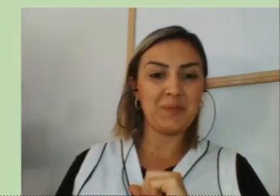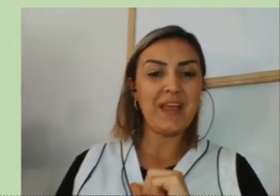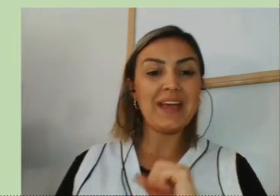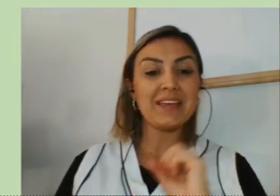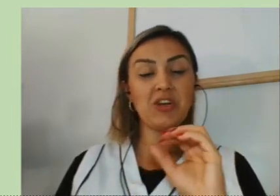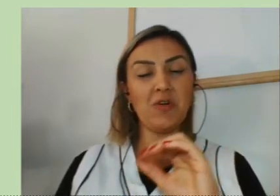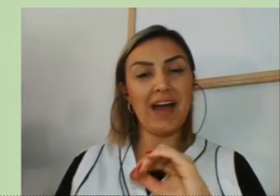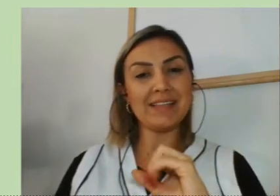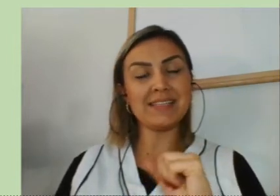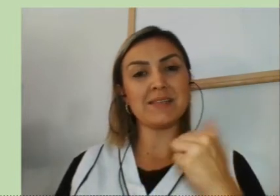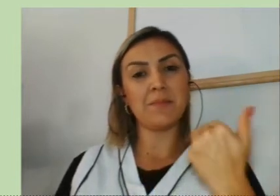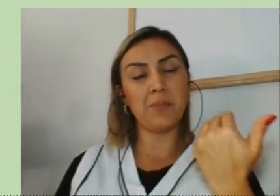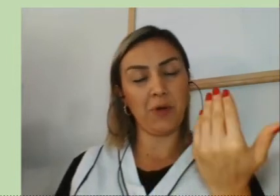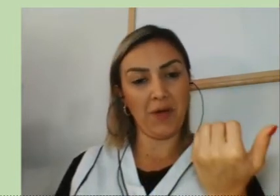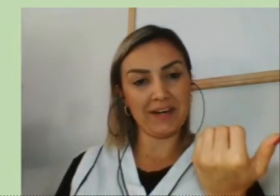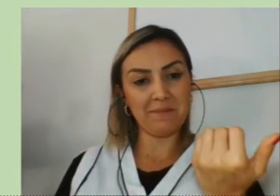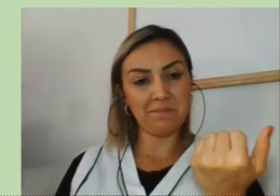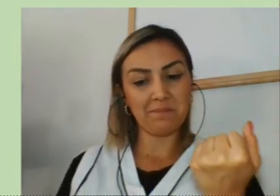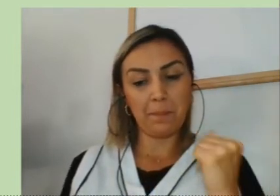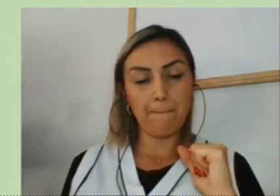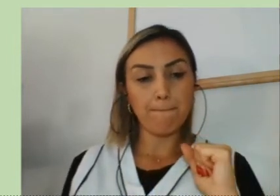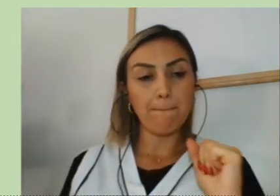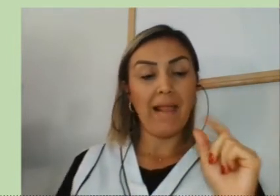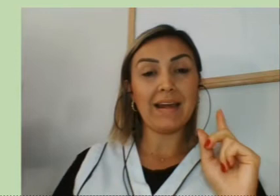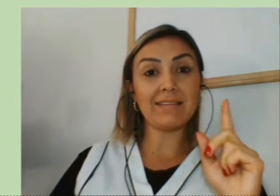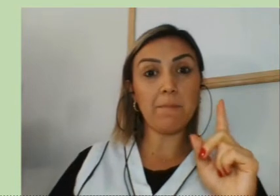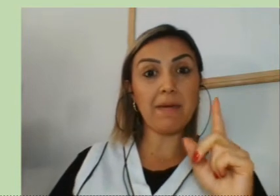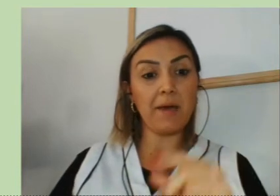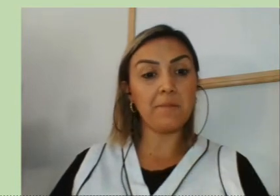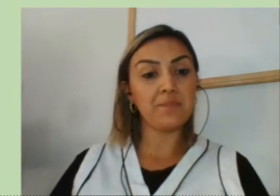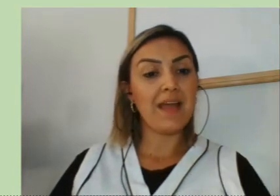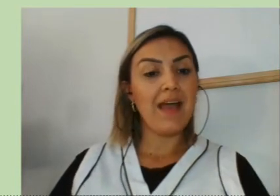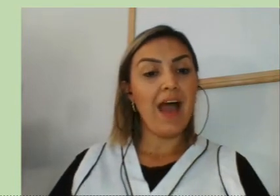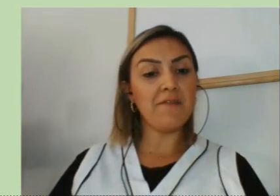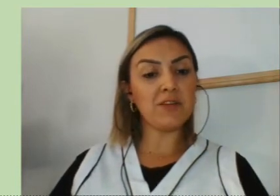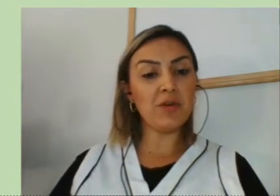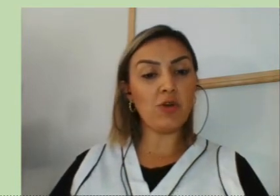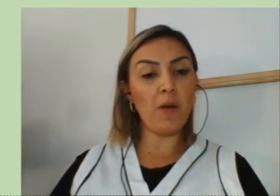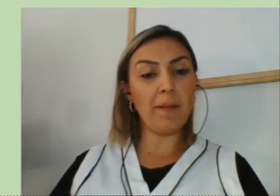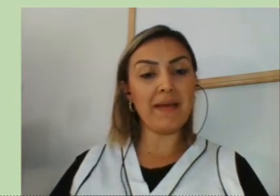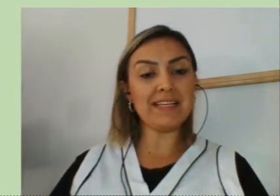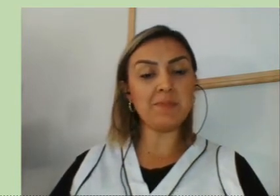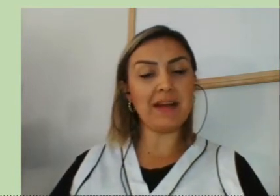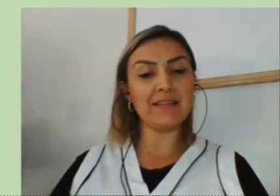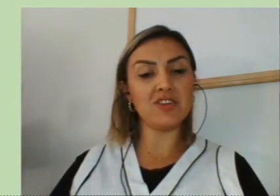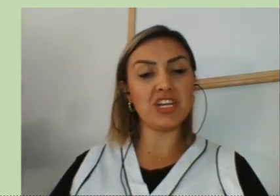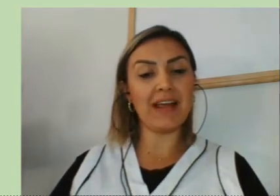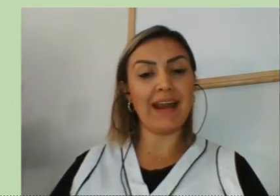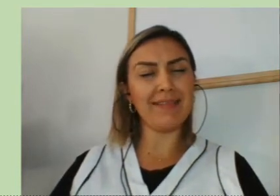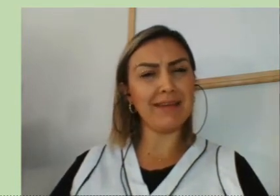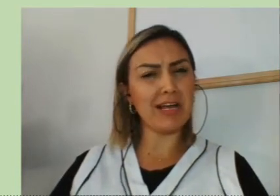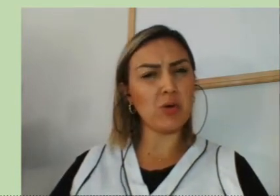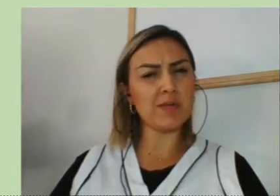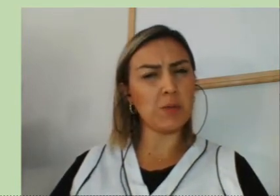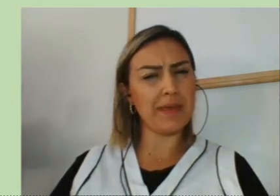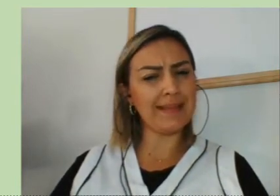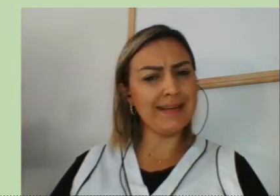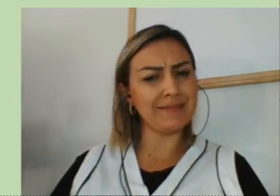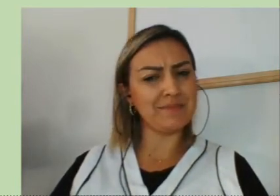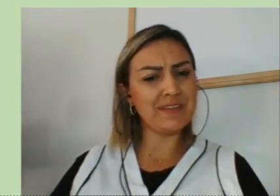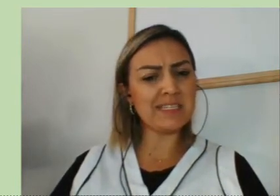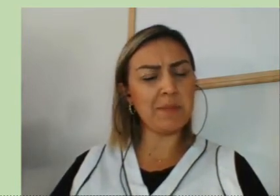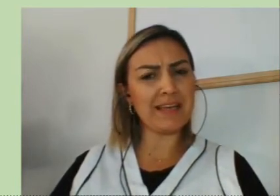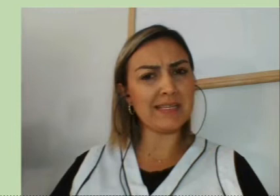174 quilowatts por hora. Letra B. A fatura cobra apenas pela energia elétrica